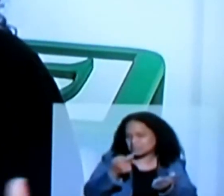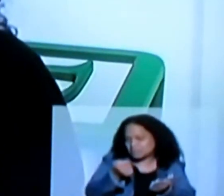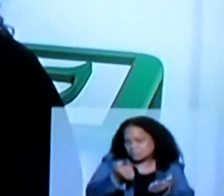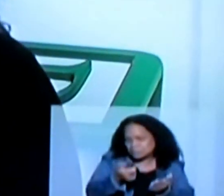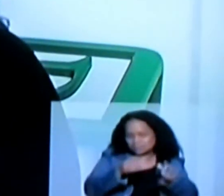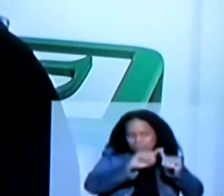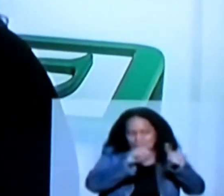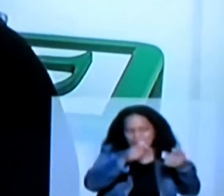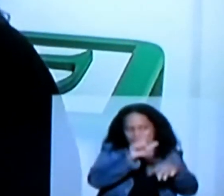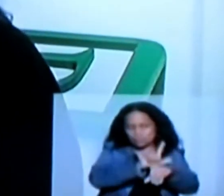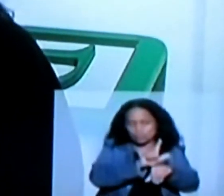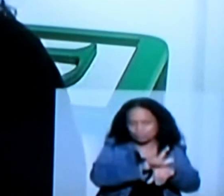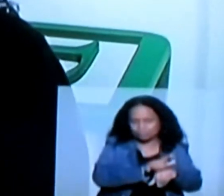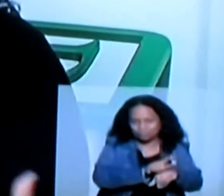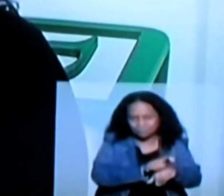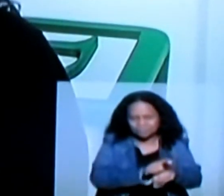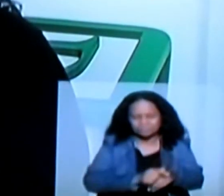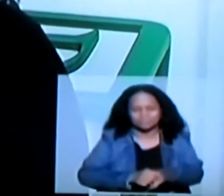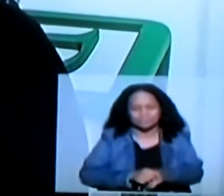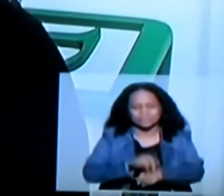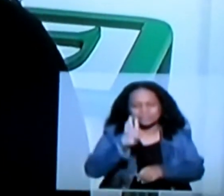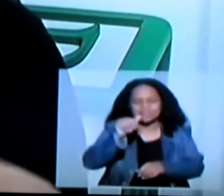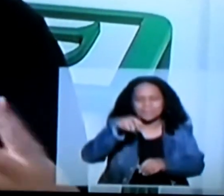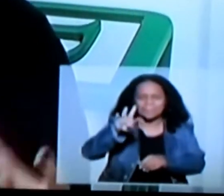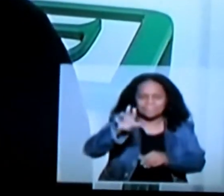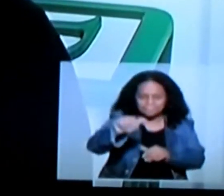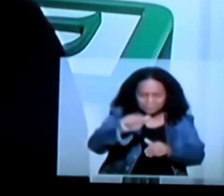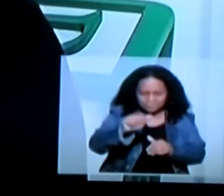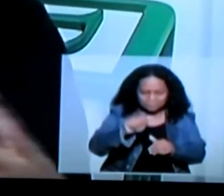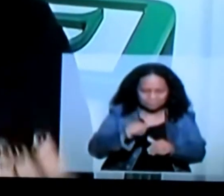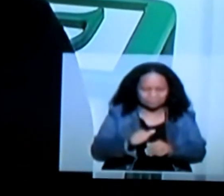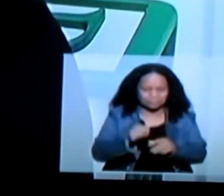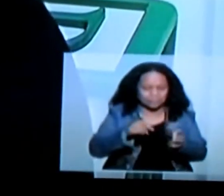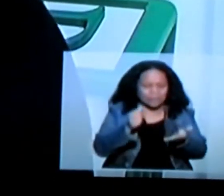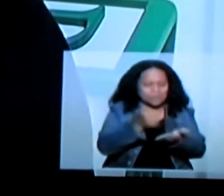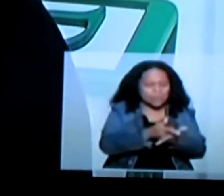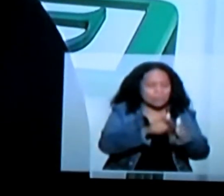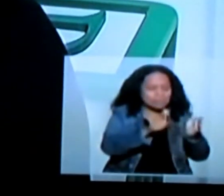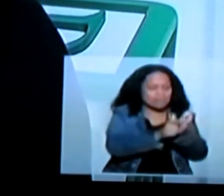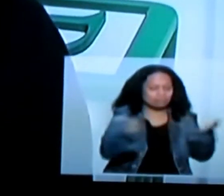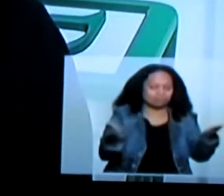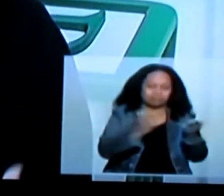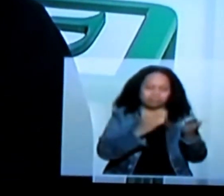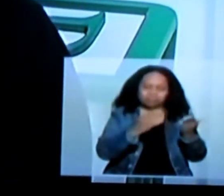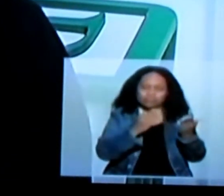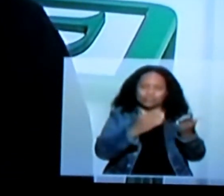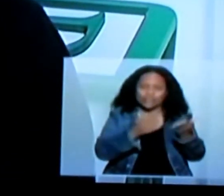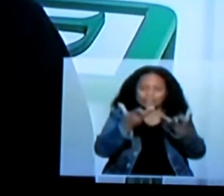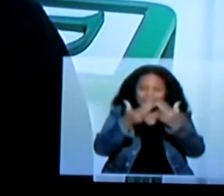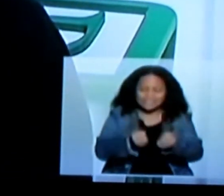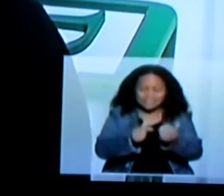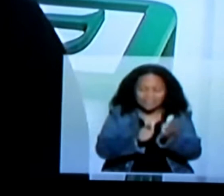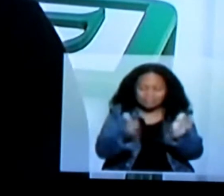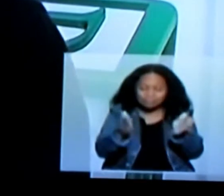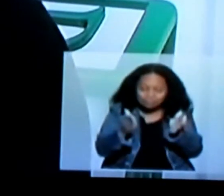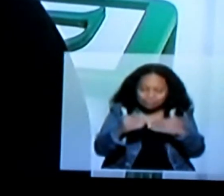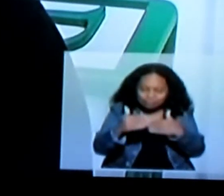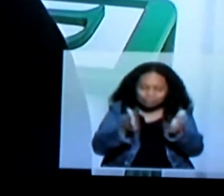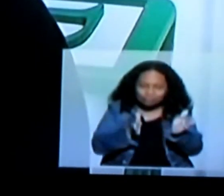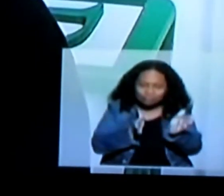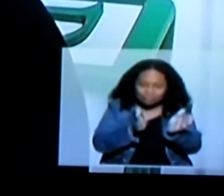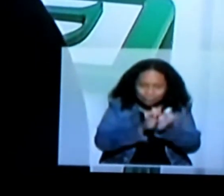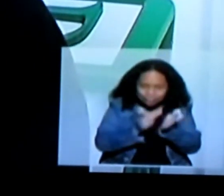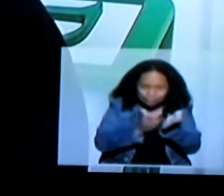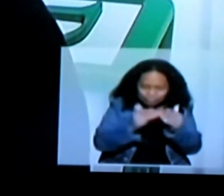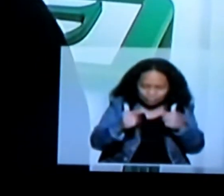muita livraria, essas coisas assim. Então, ela ia até as bancas, então eu comprava jornal, ganhava um livrinho, alguma coisa assim. E desde pequena,